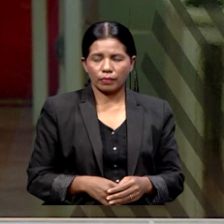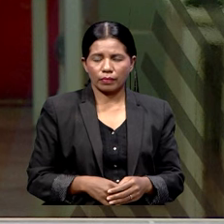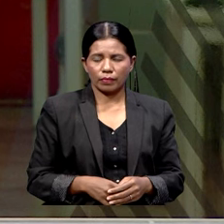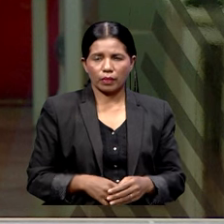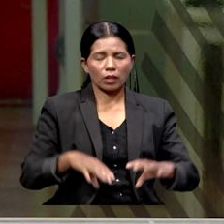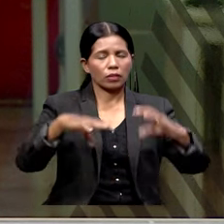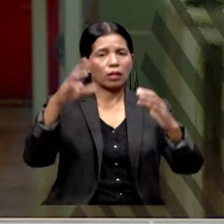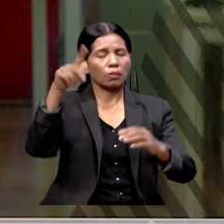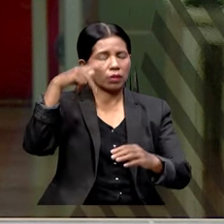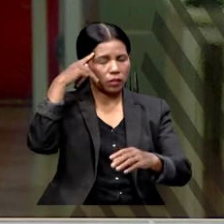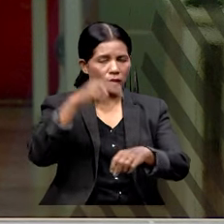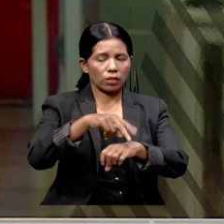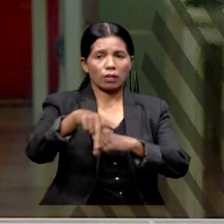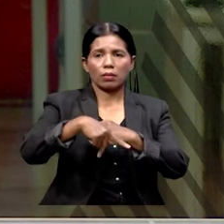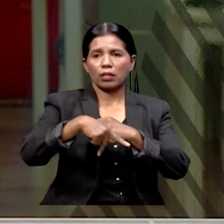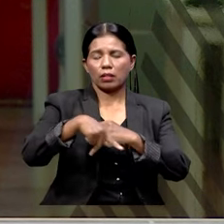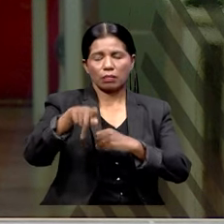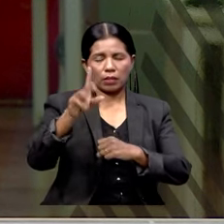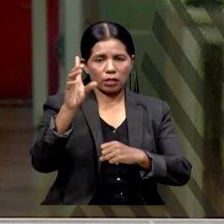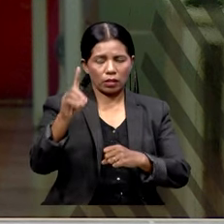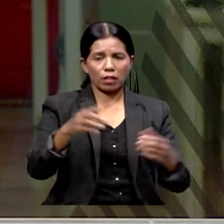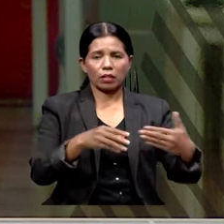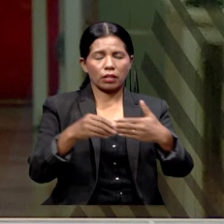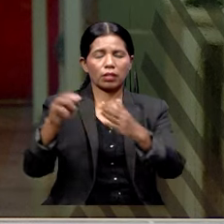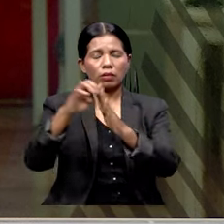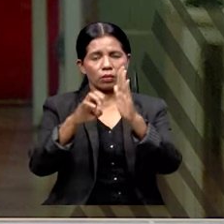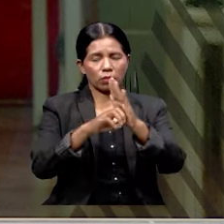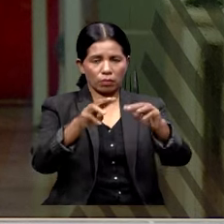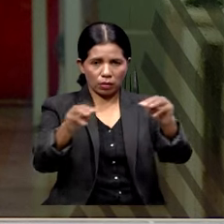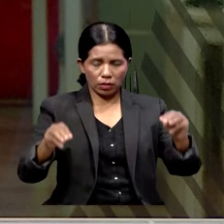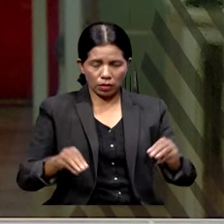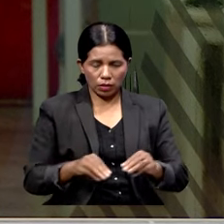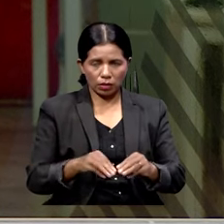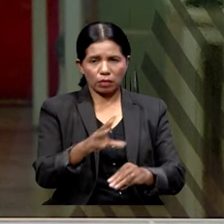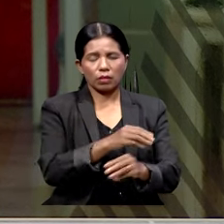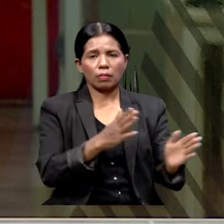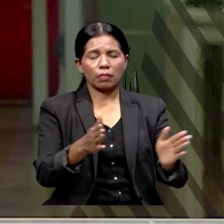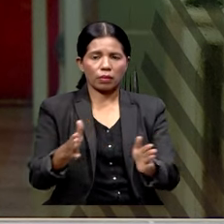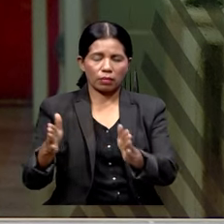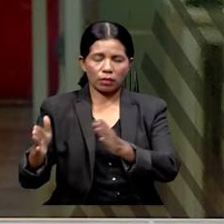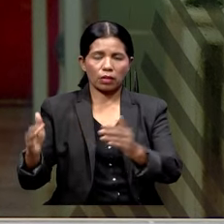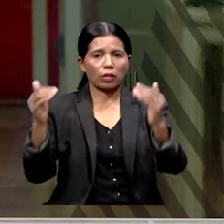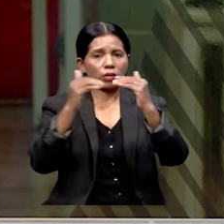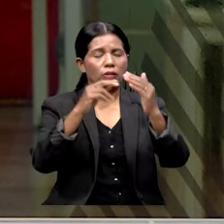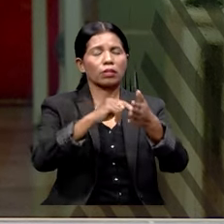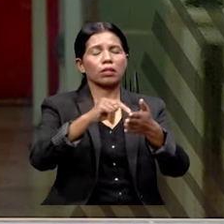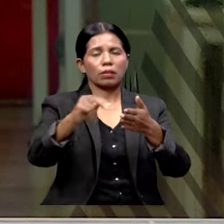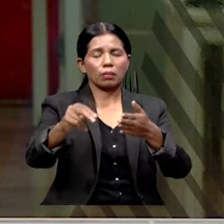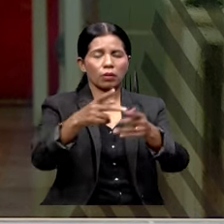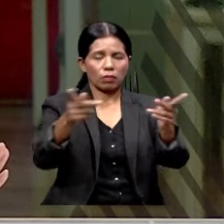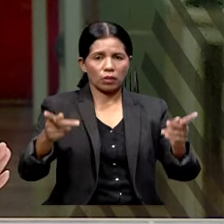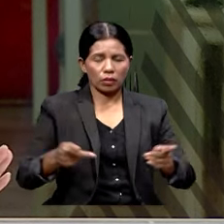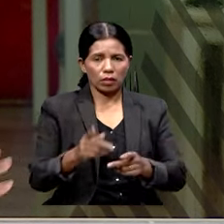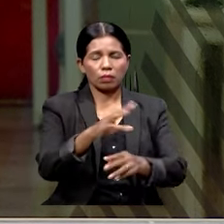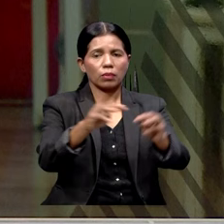Conselho Política Nacional Partido Democrático organiza a estrutura município no posto, onde prepara para a conferência nível posto no município